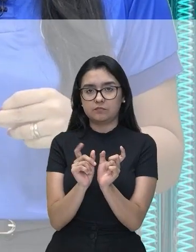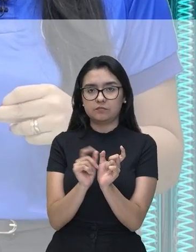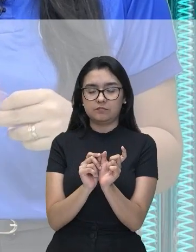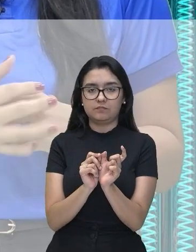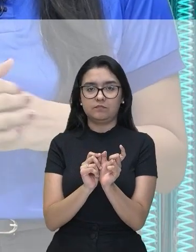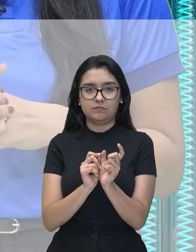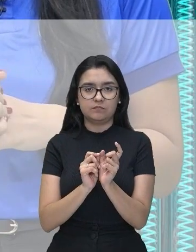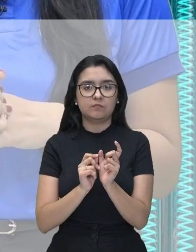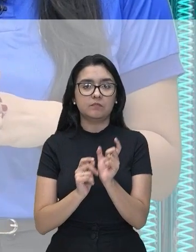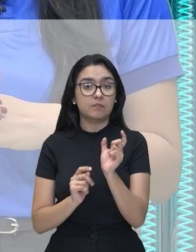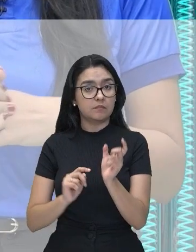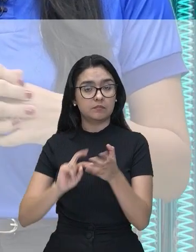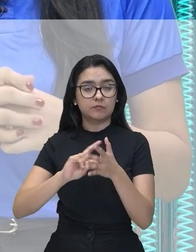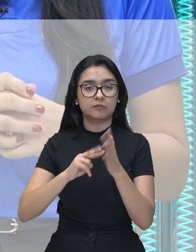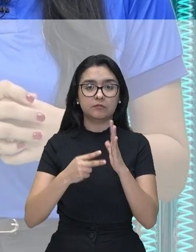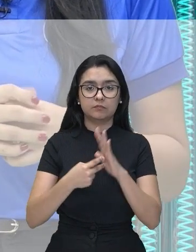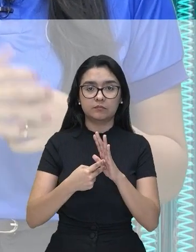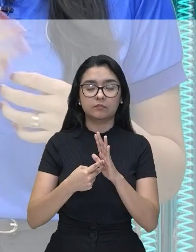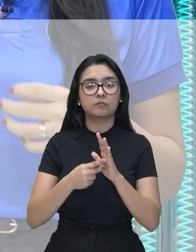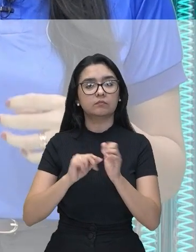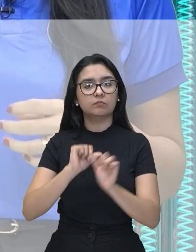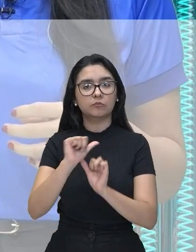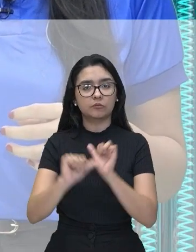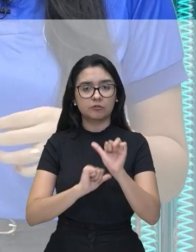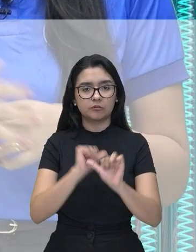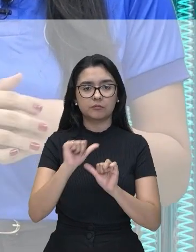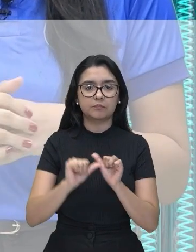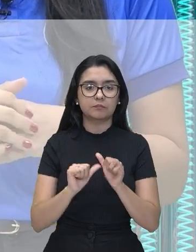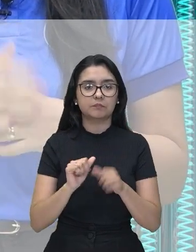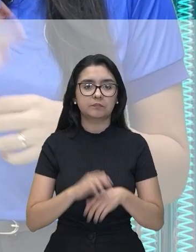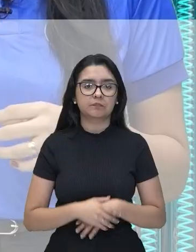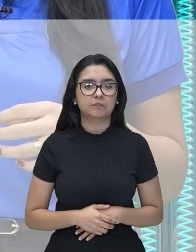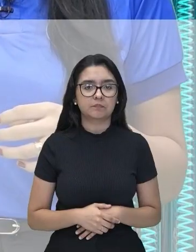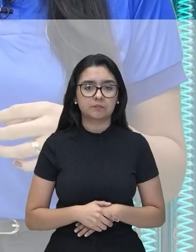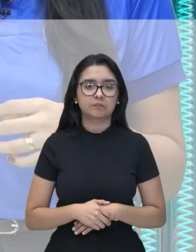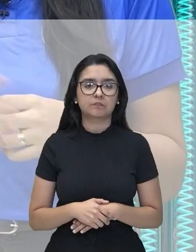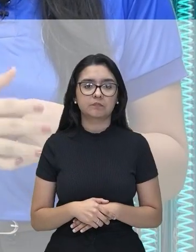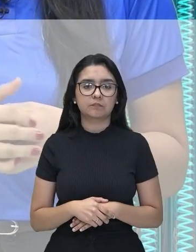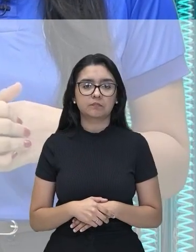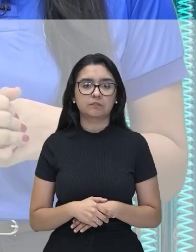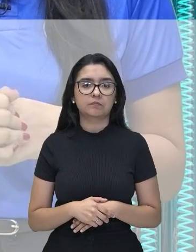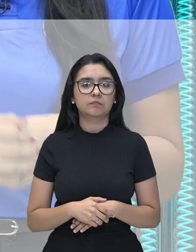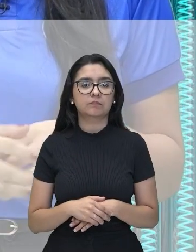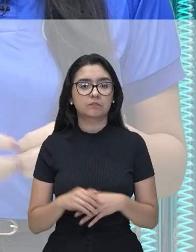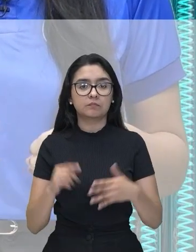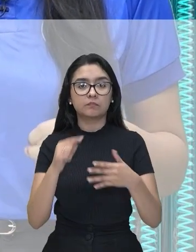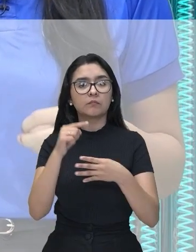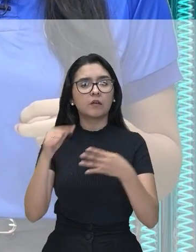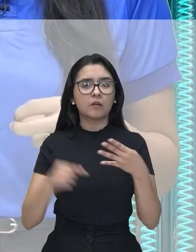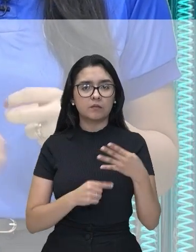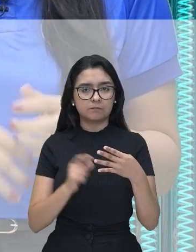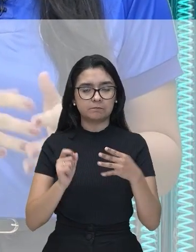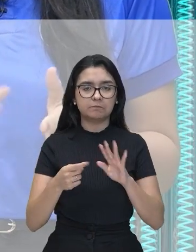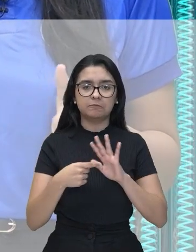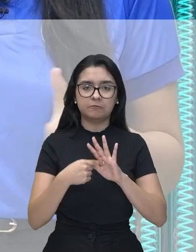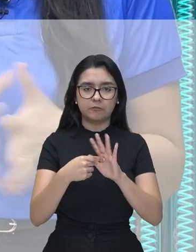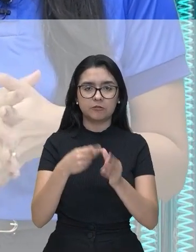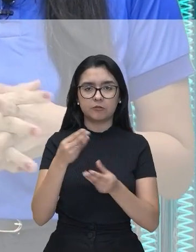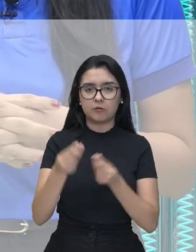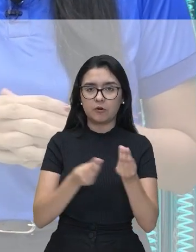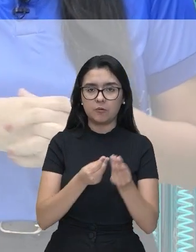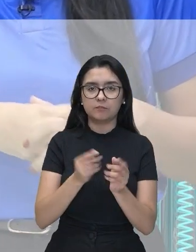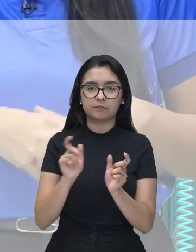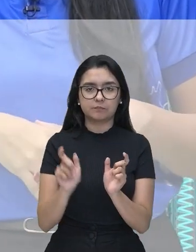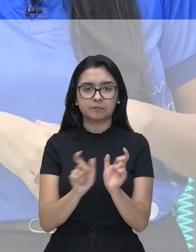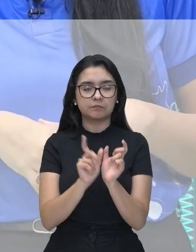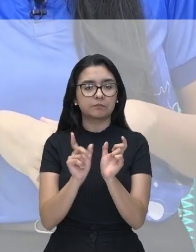mudando o significado das palavras, ok? Esses 3 aí, no caso, esses 4, né, indicam esse processo, o processo de